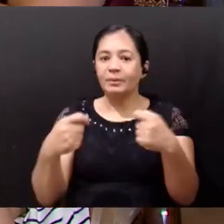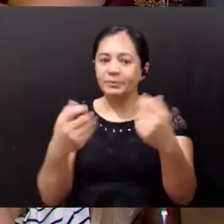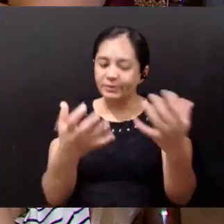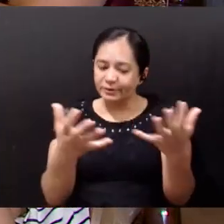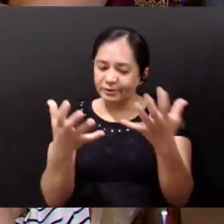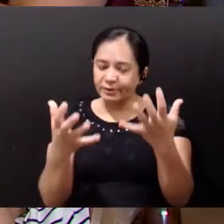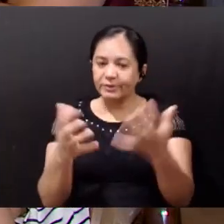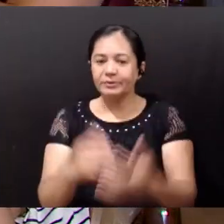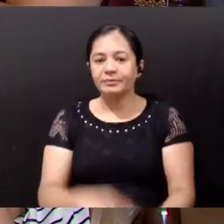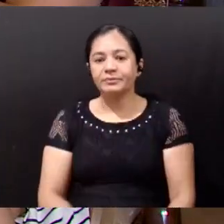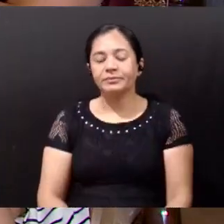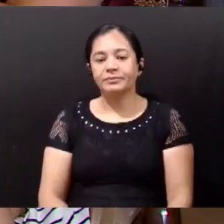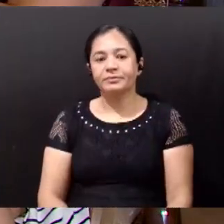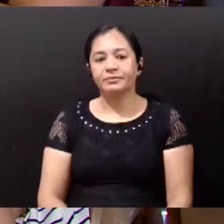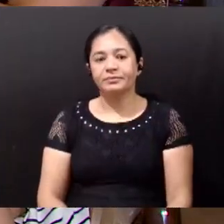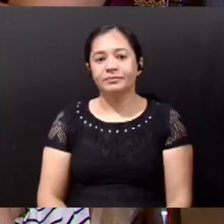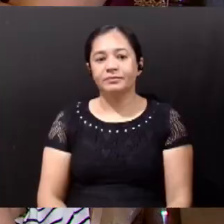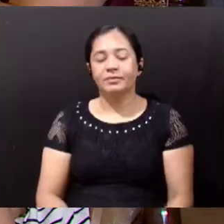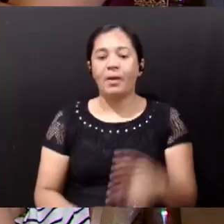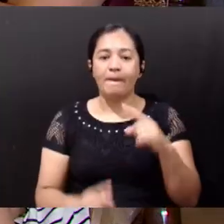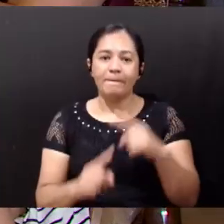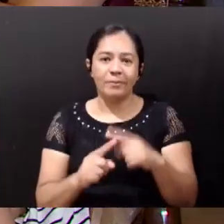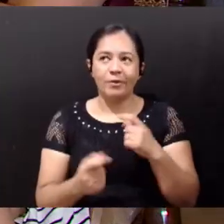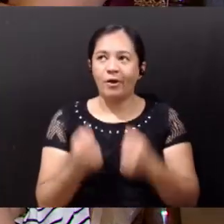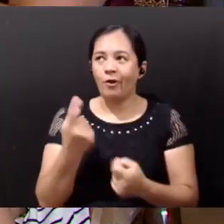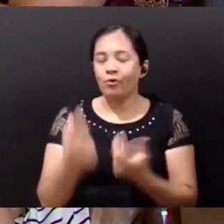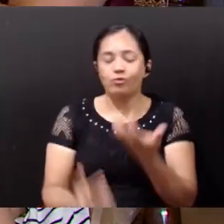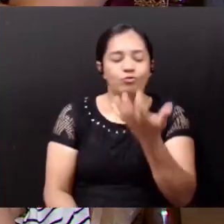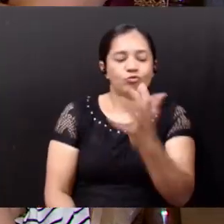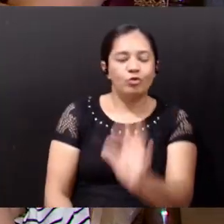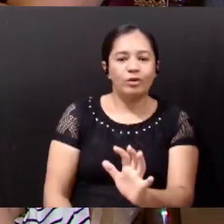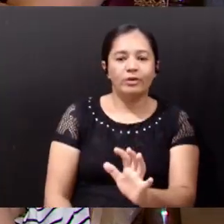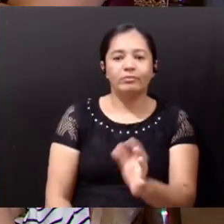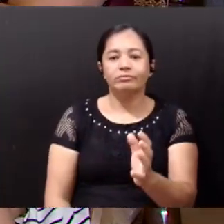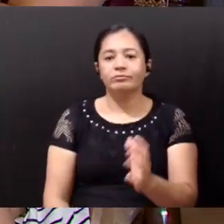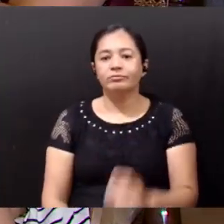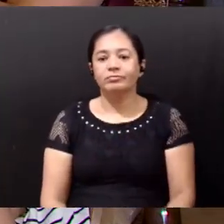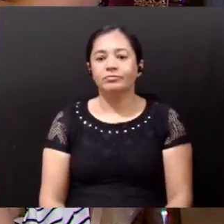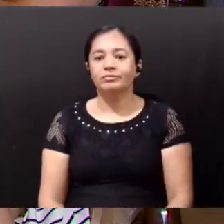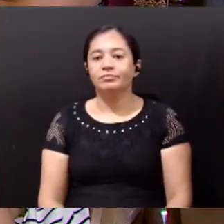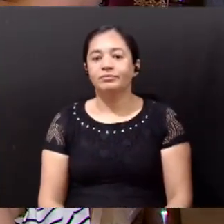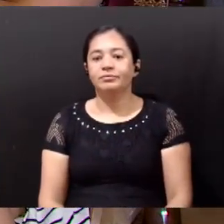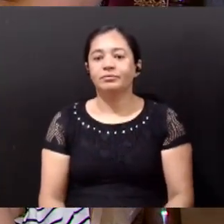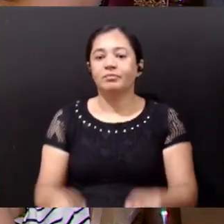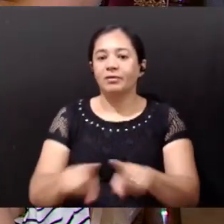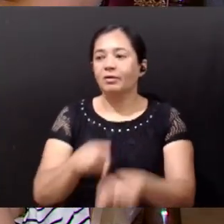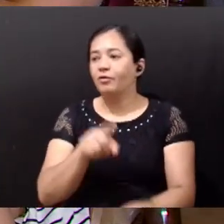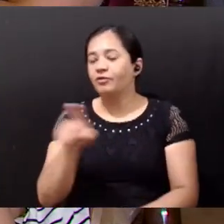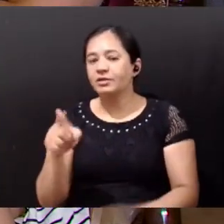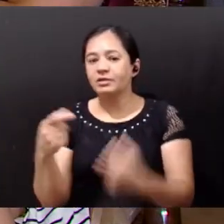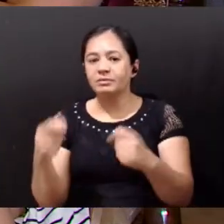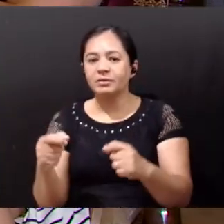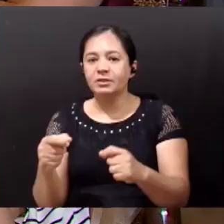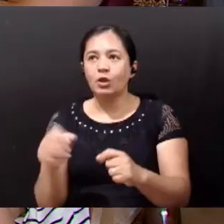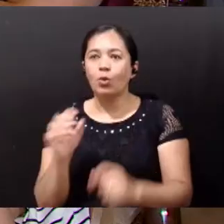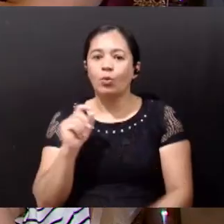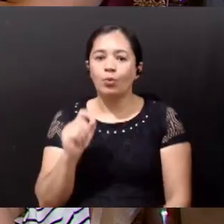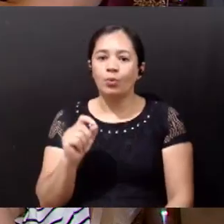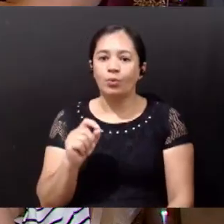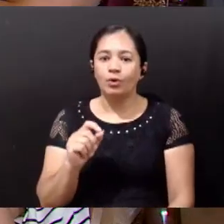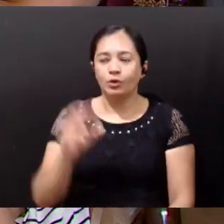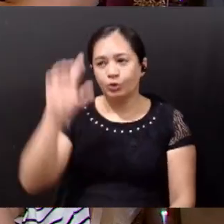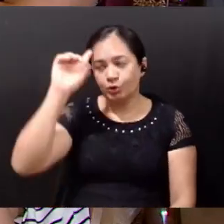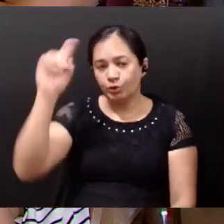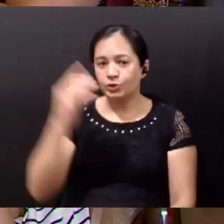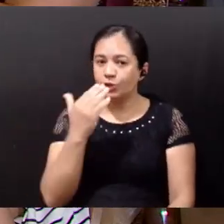tem muitos que não querem. Sim, muitos querem continuar. E por outro lado também vocês têm que ir naquele dia do jantar